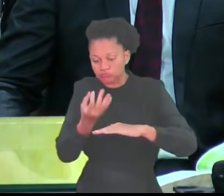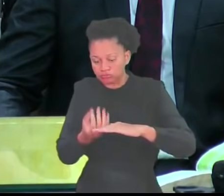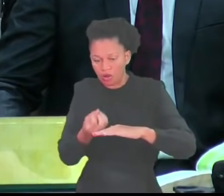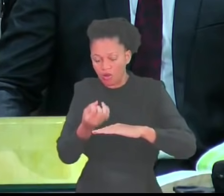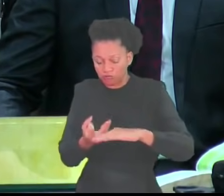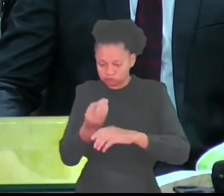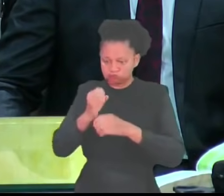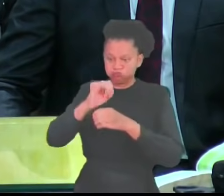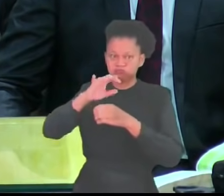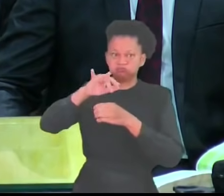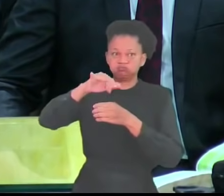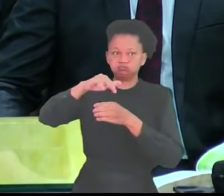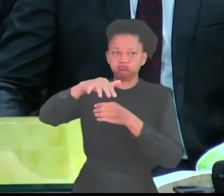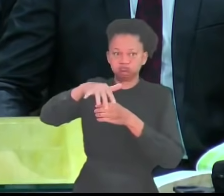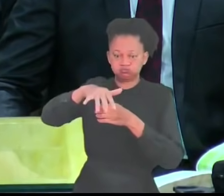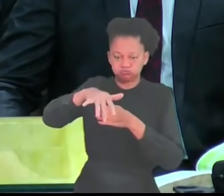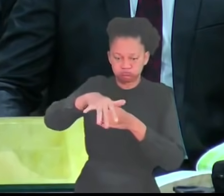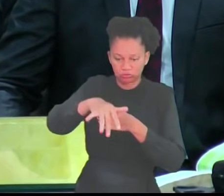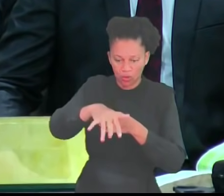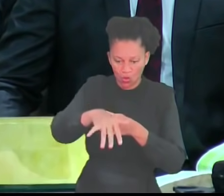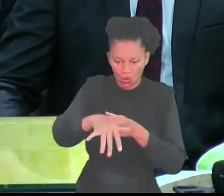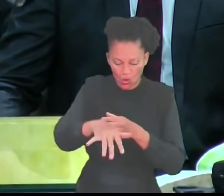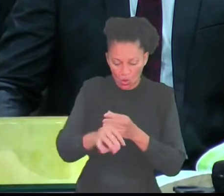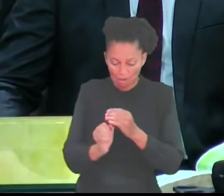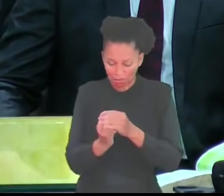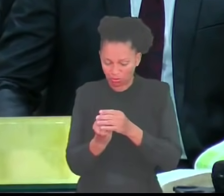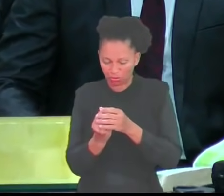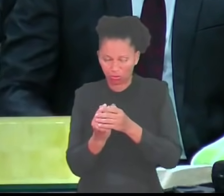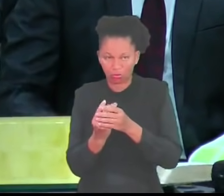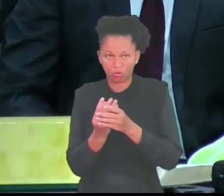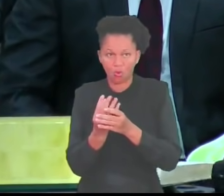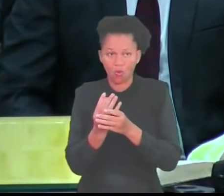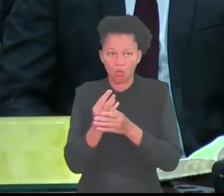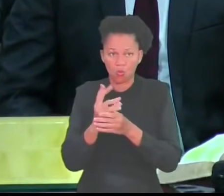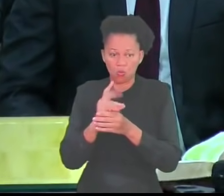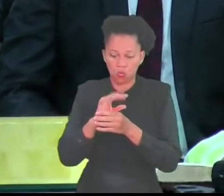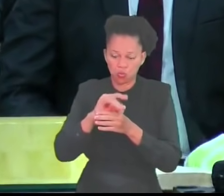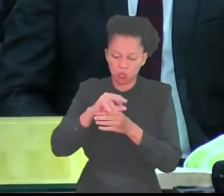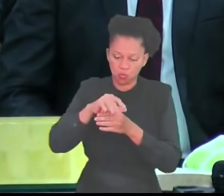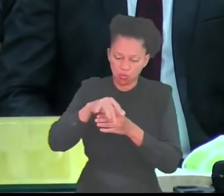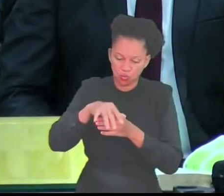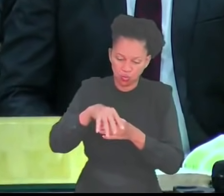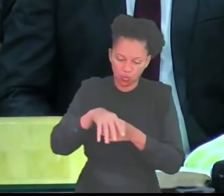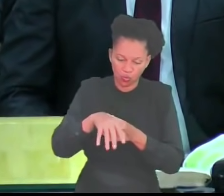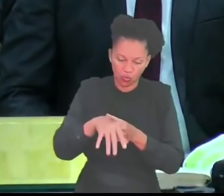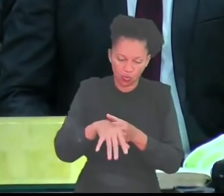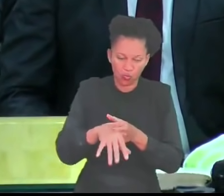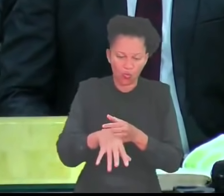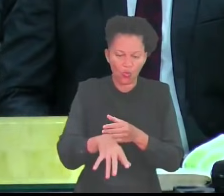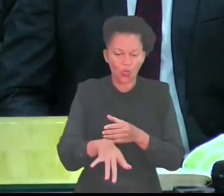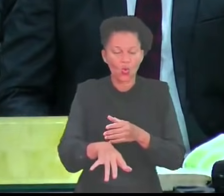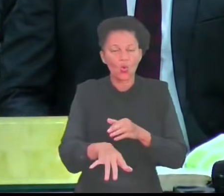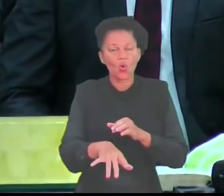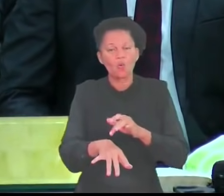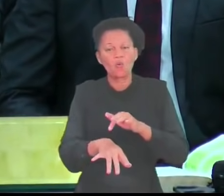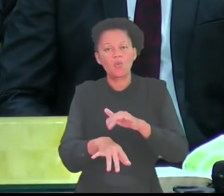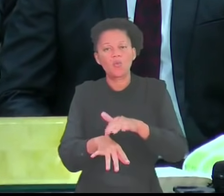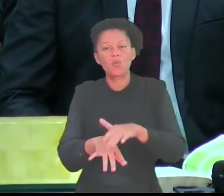chegou na flor da terra, rompeu a terra, rasgou a terra e começou a descer de ribanceira